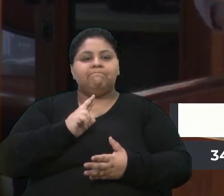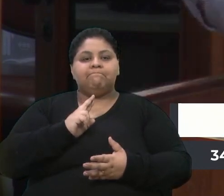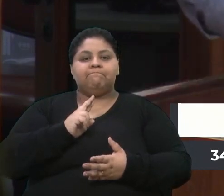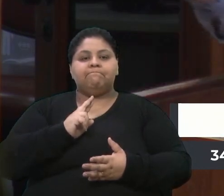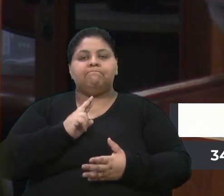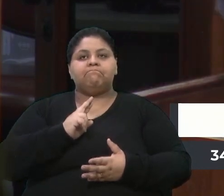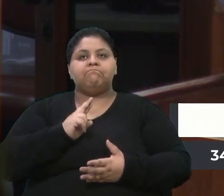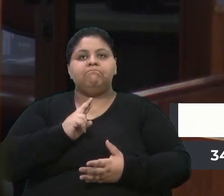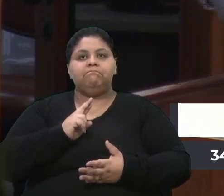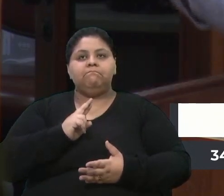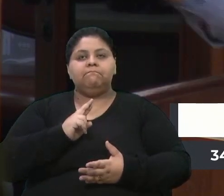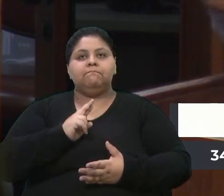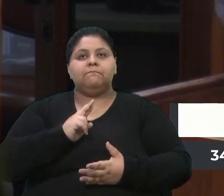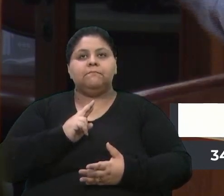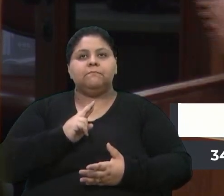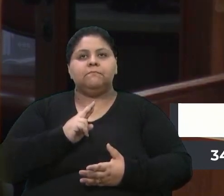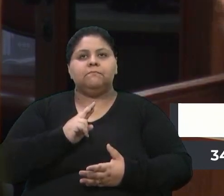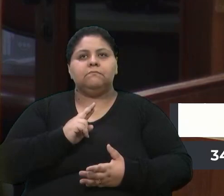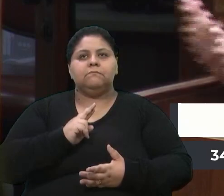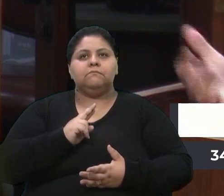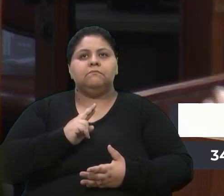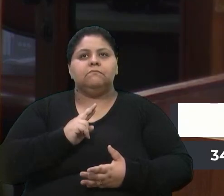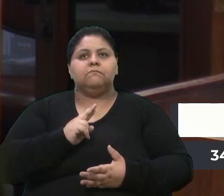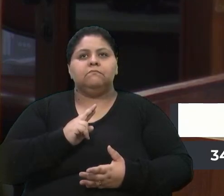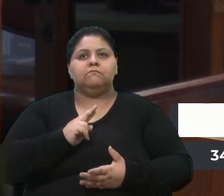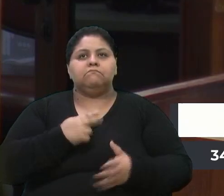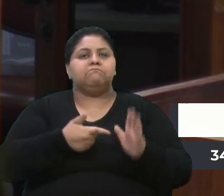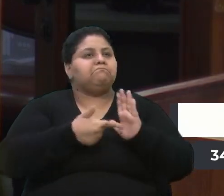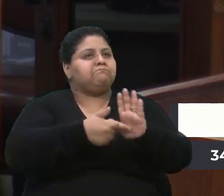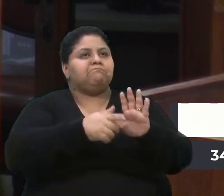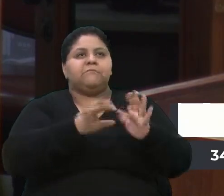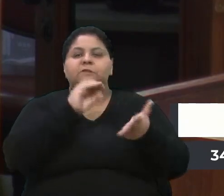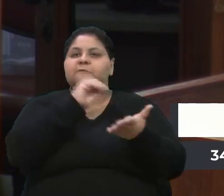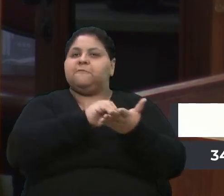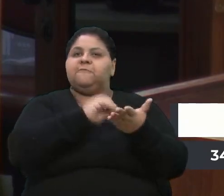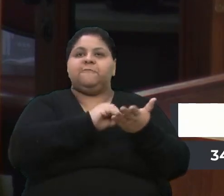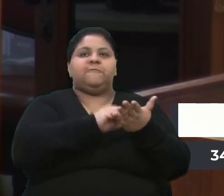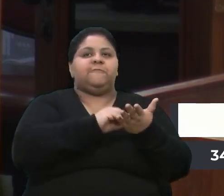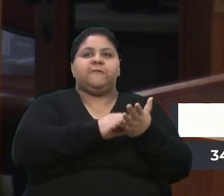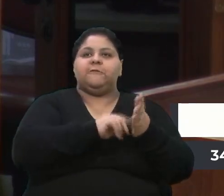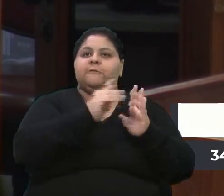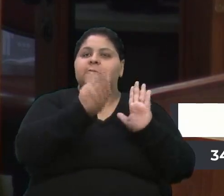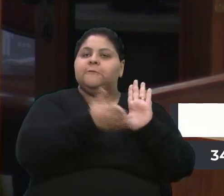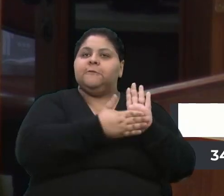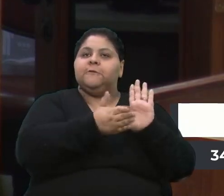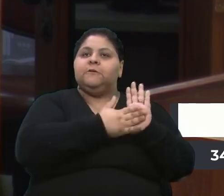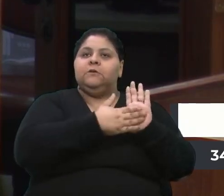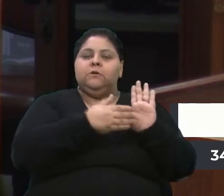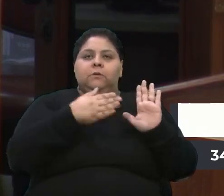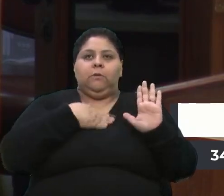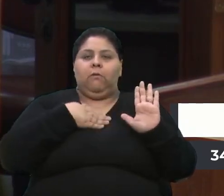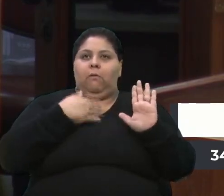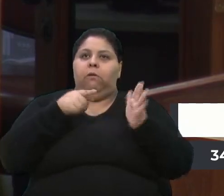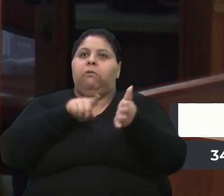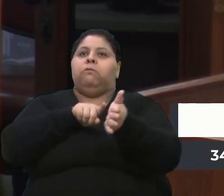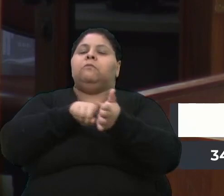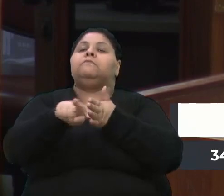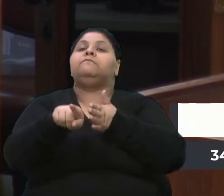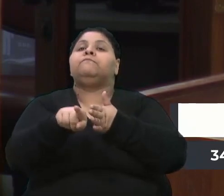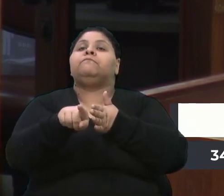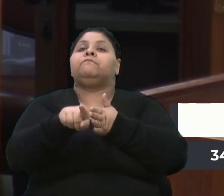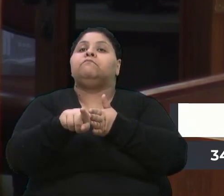que, assim, demonstrando que não há um planejamento. O meu questionamento é o seguinte: se